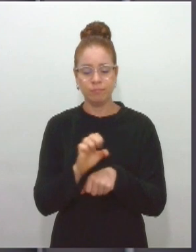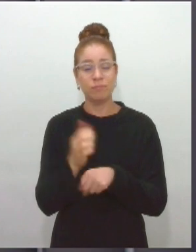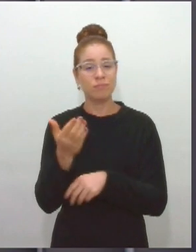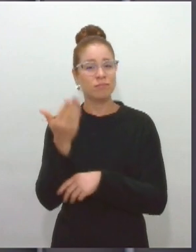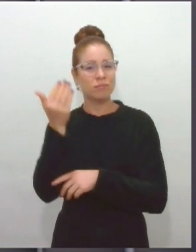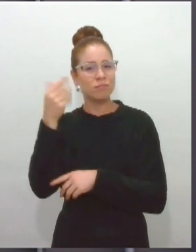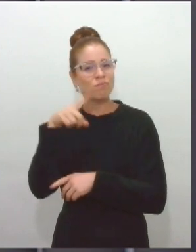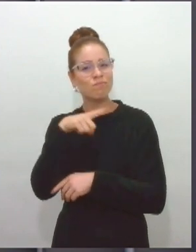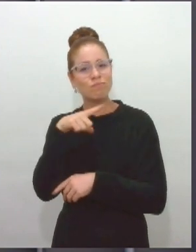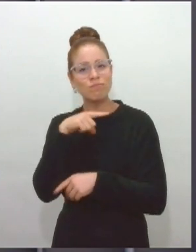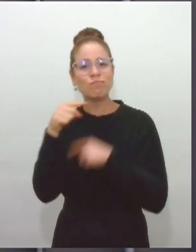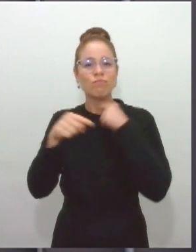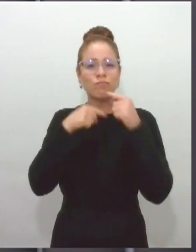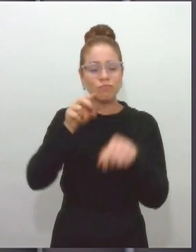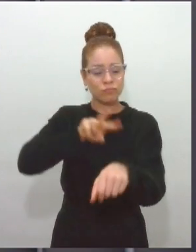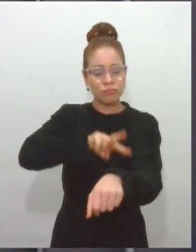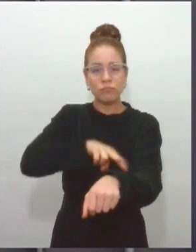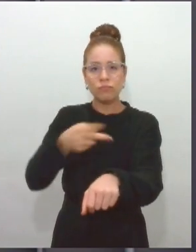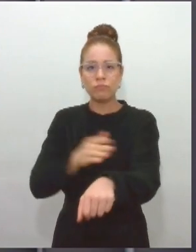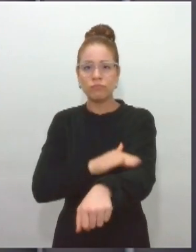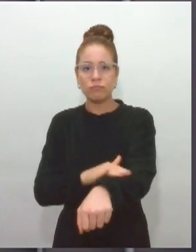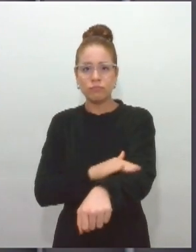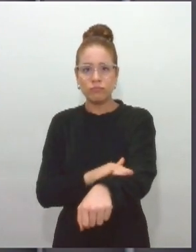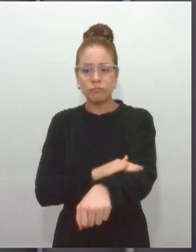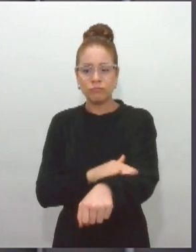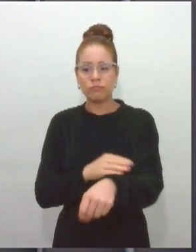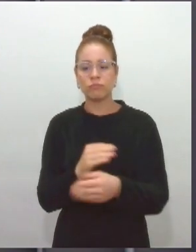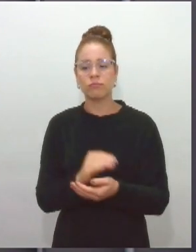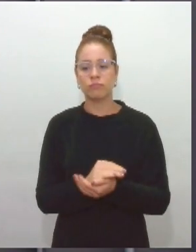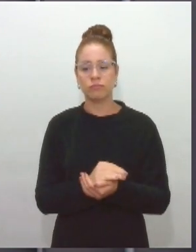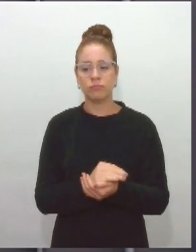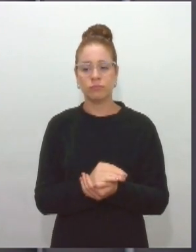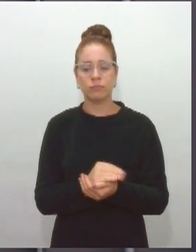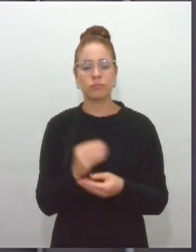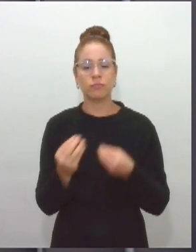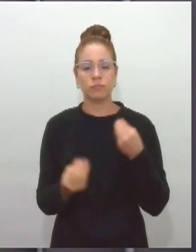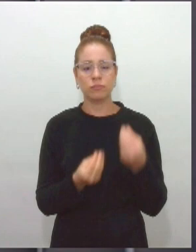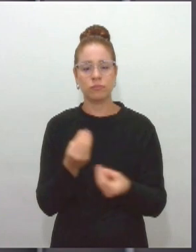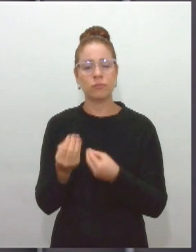transplante de pele e onde os pacientes daqui eram atendidos?